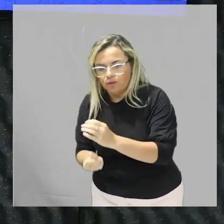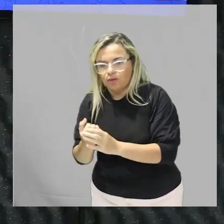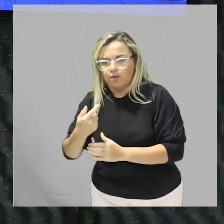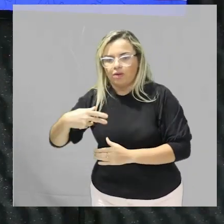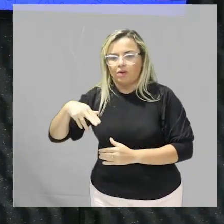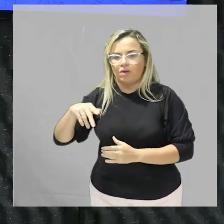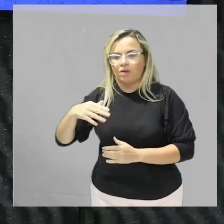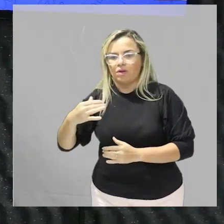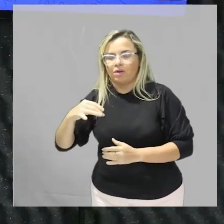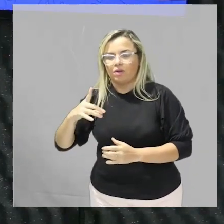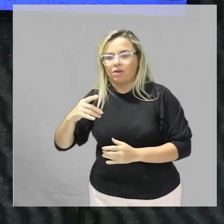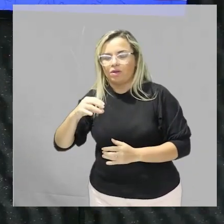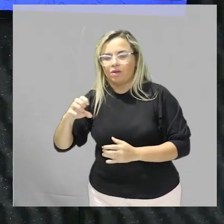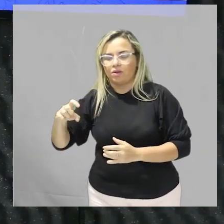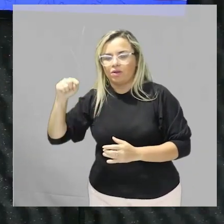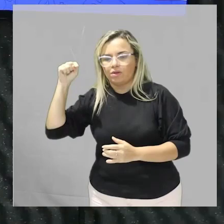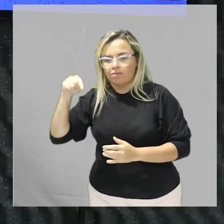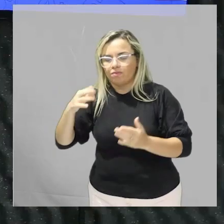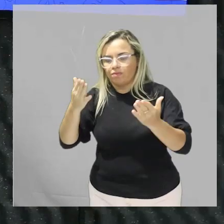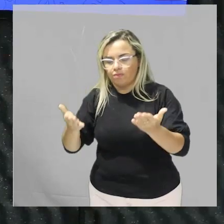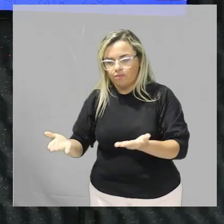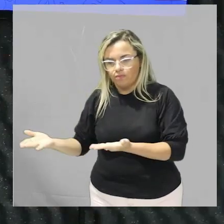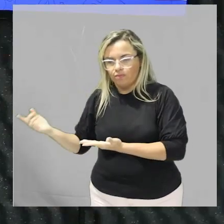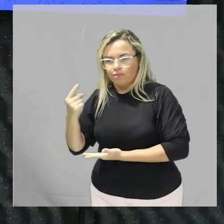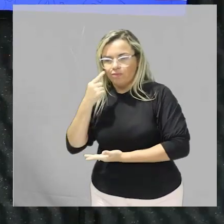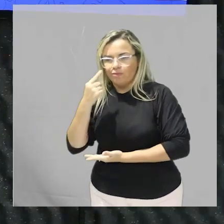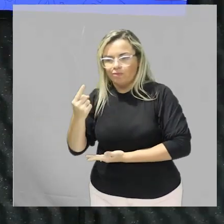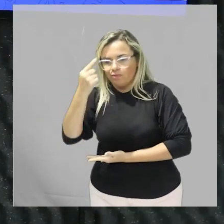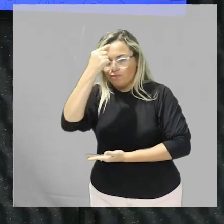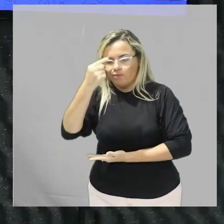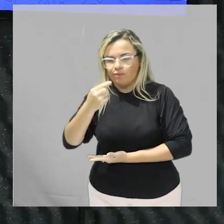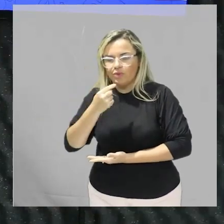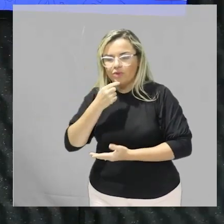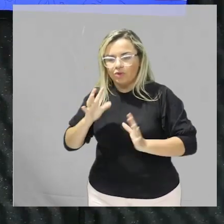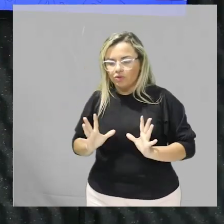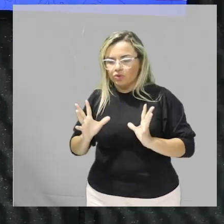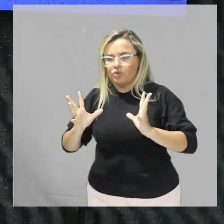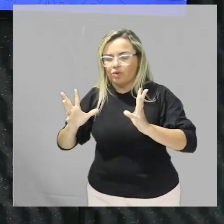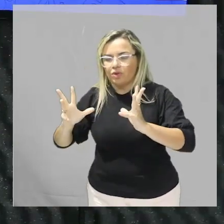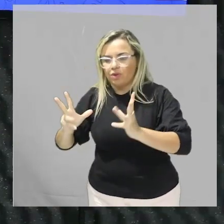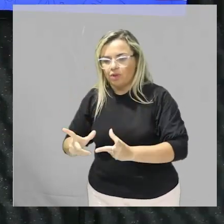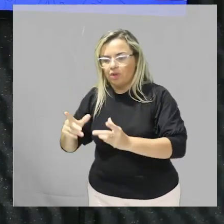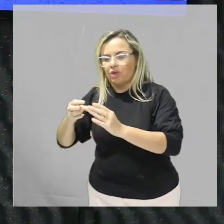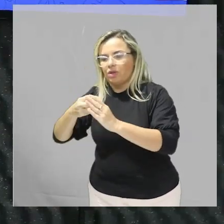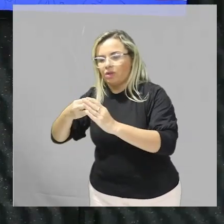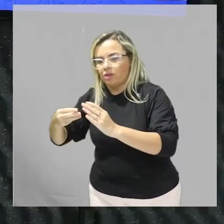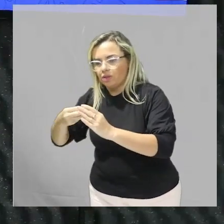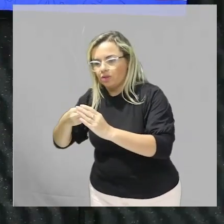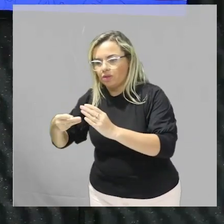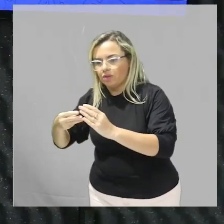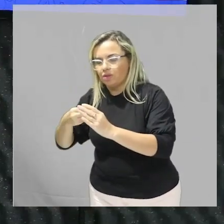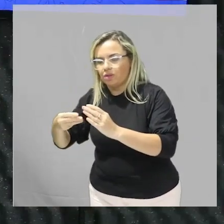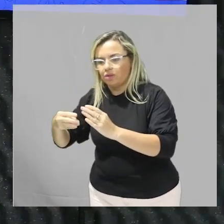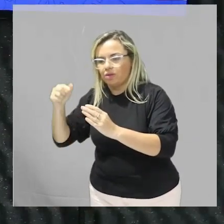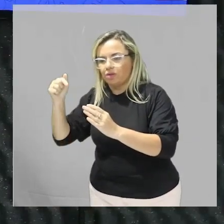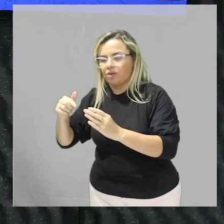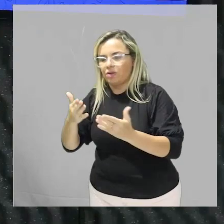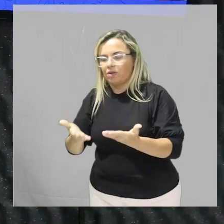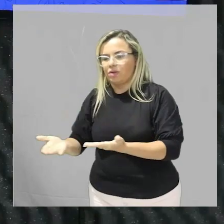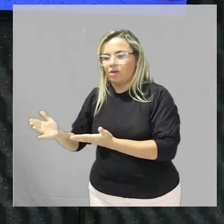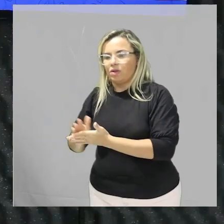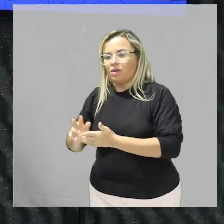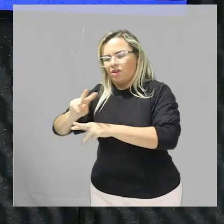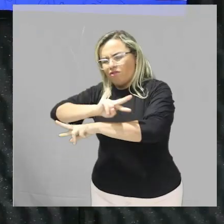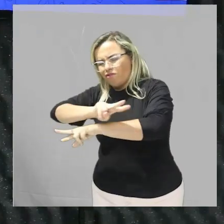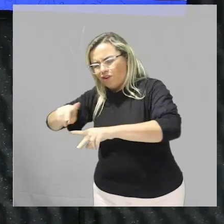as organelas ou organoides, todos os organoides vão formar uma célula,